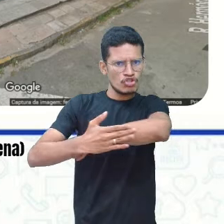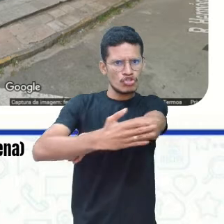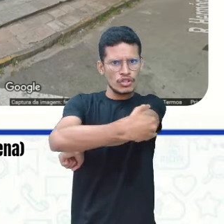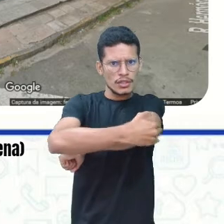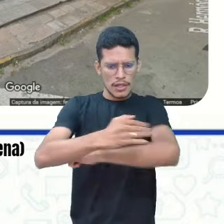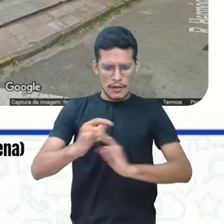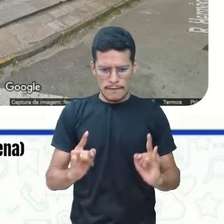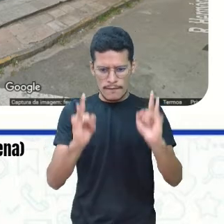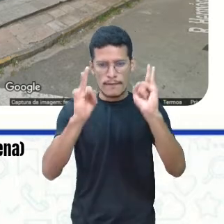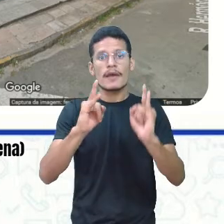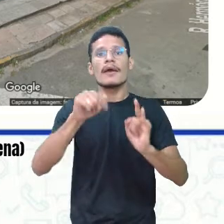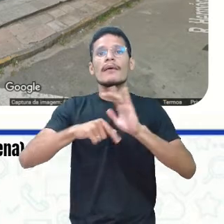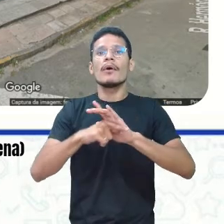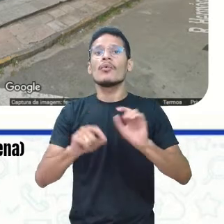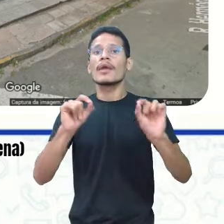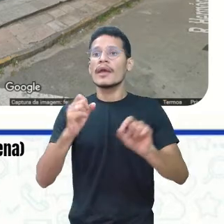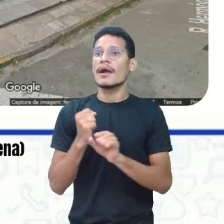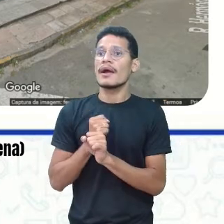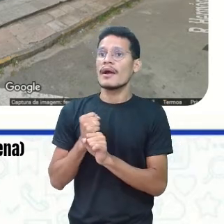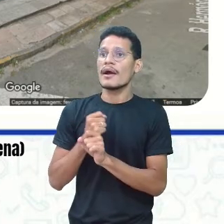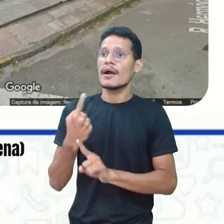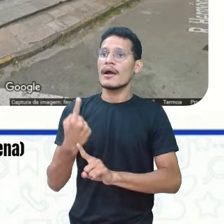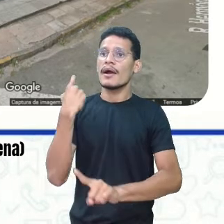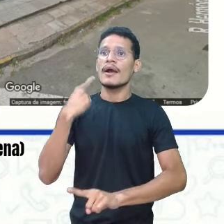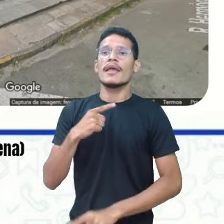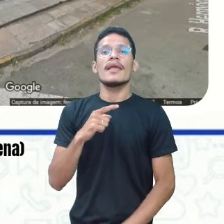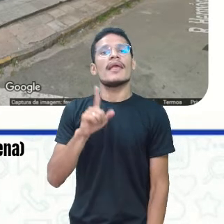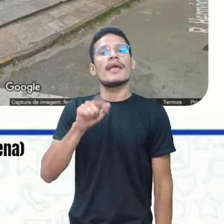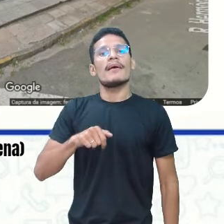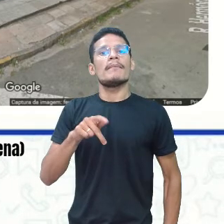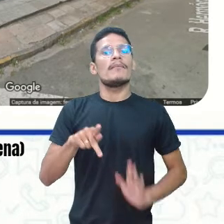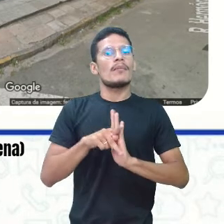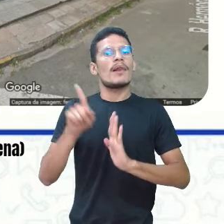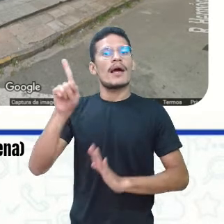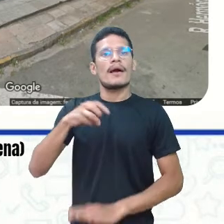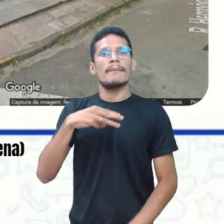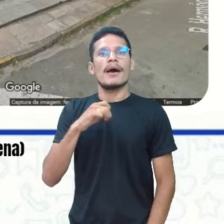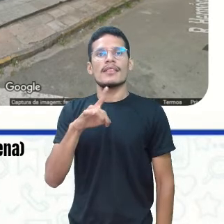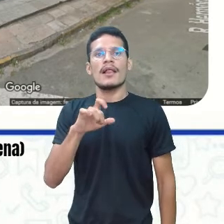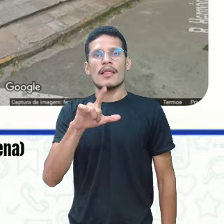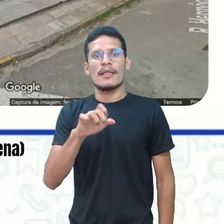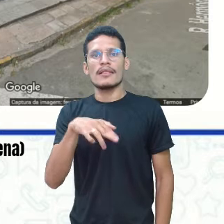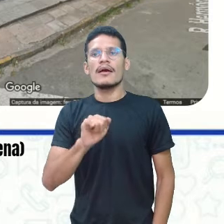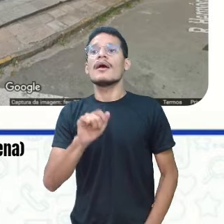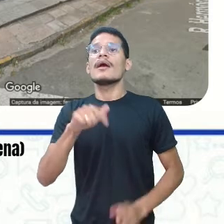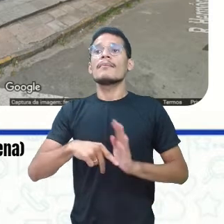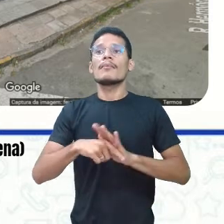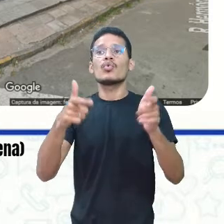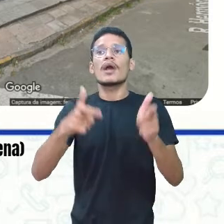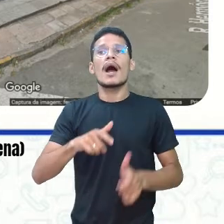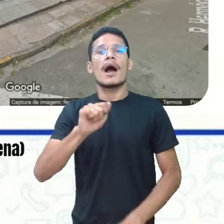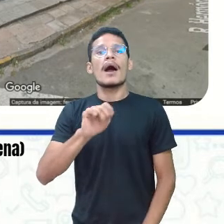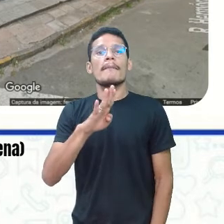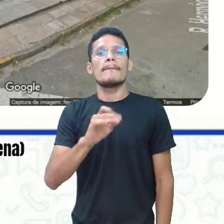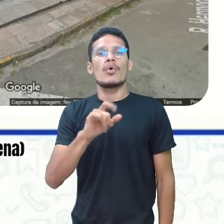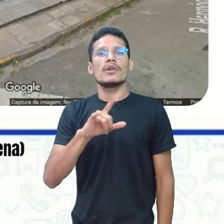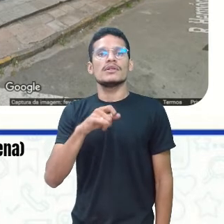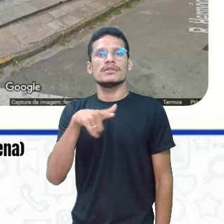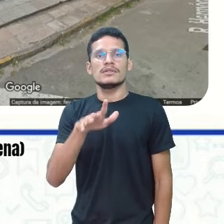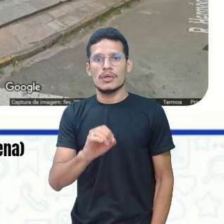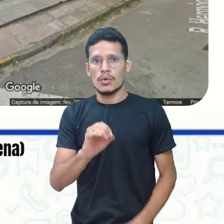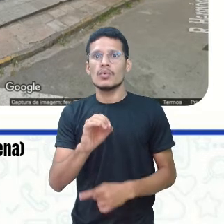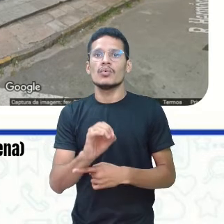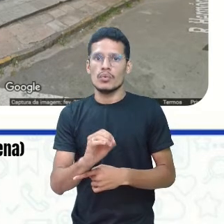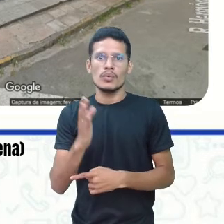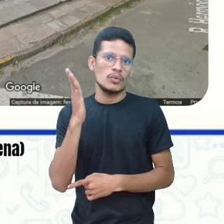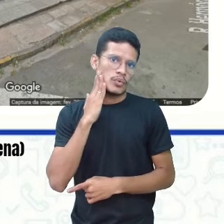o casarão do antigo Engenho da Madalena, que é hoje onde fica o Museu da Abolição. Foi tombado, né, pelo IPHAN,